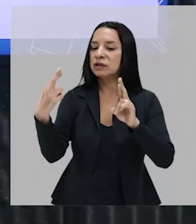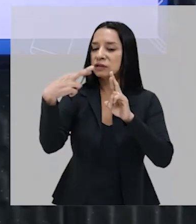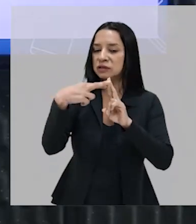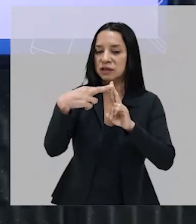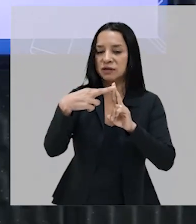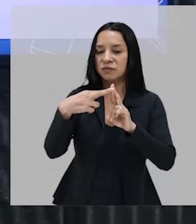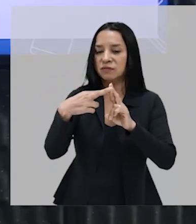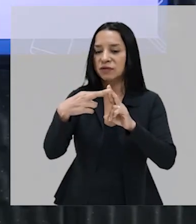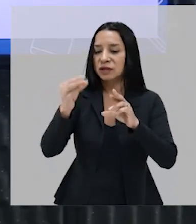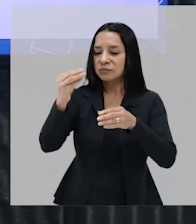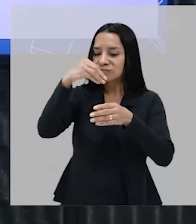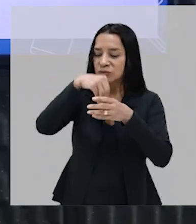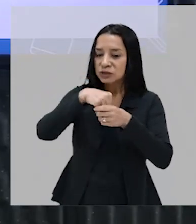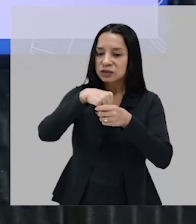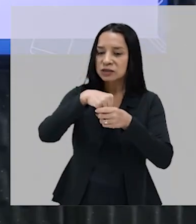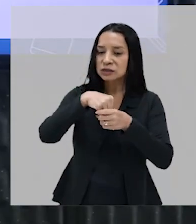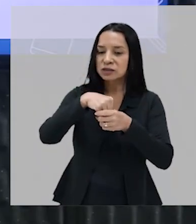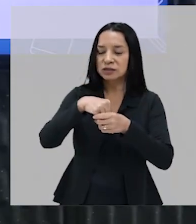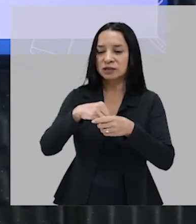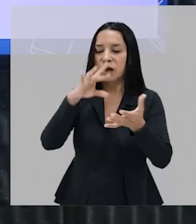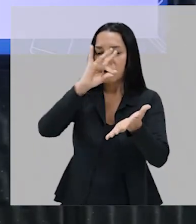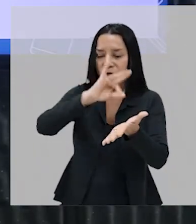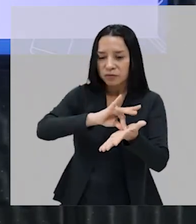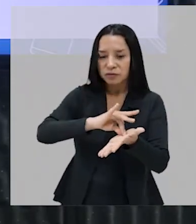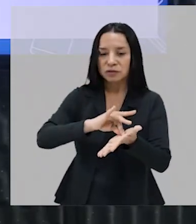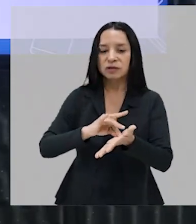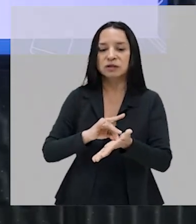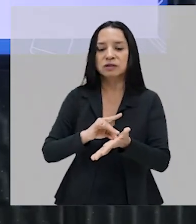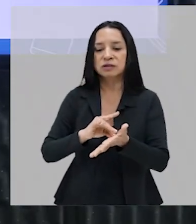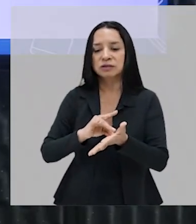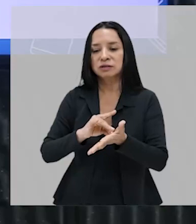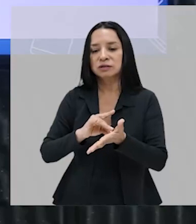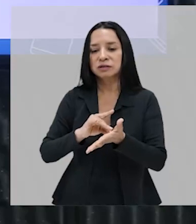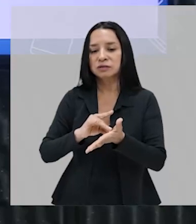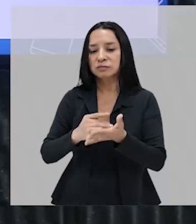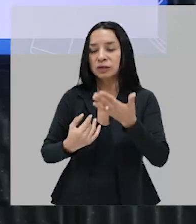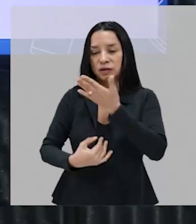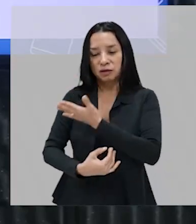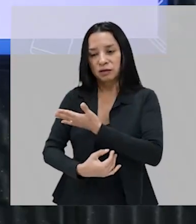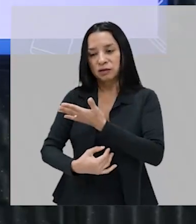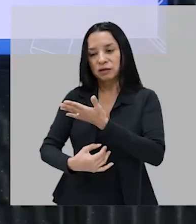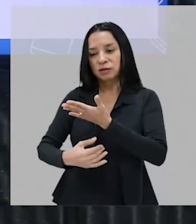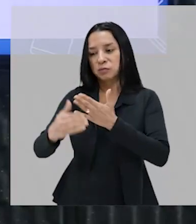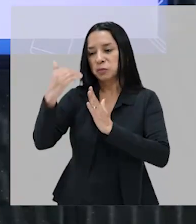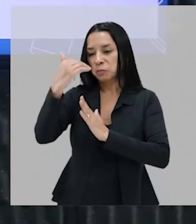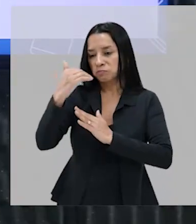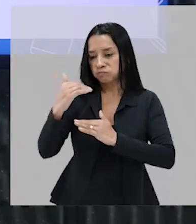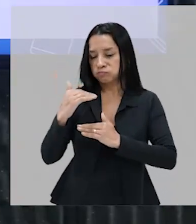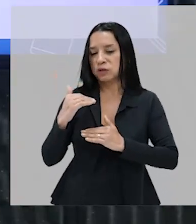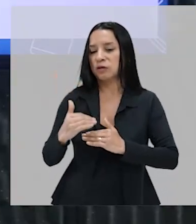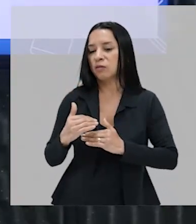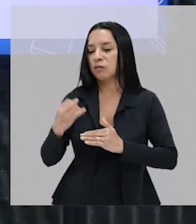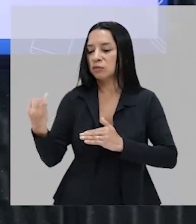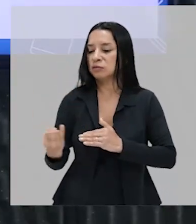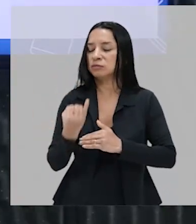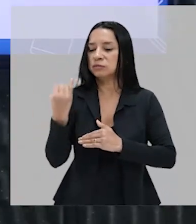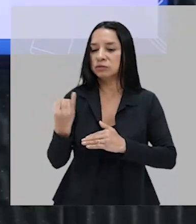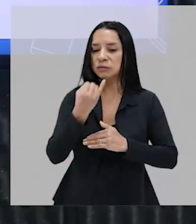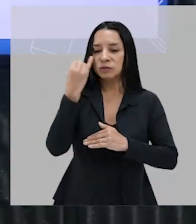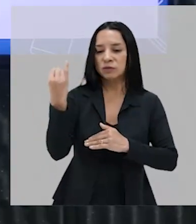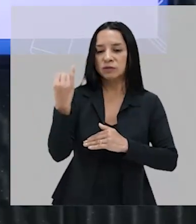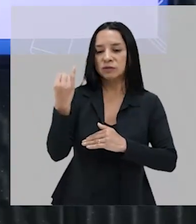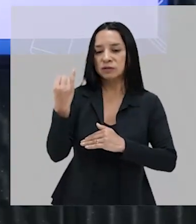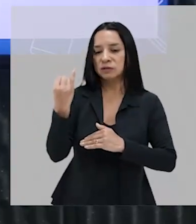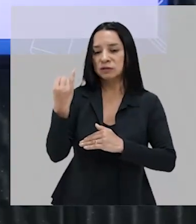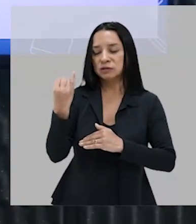aquele elemento mais fundamental. Então aqui, por uma ordem de necessidade, por uma ordem de importância, até